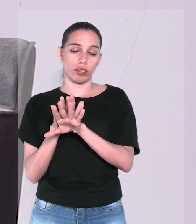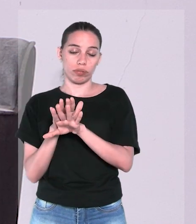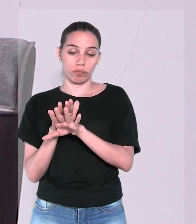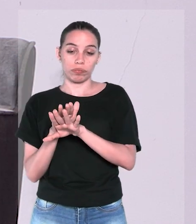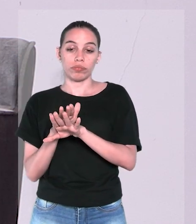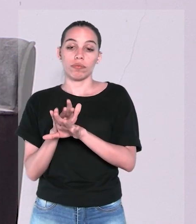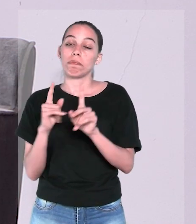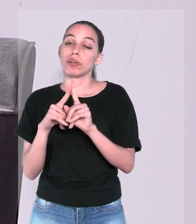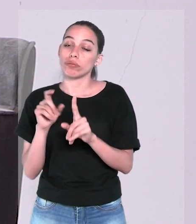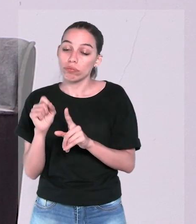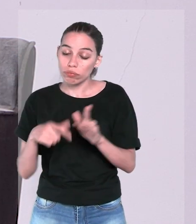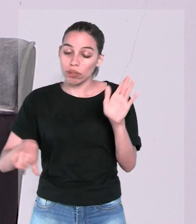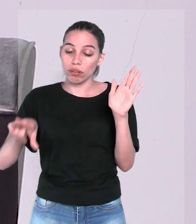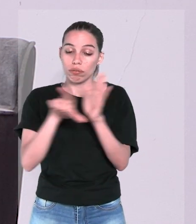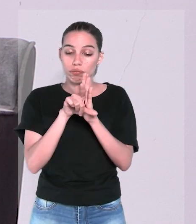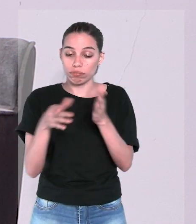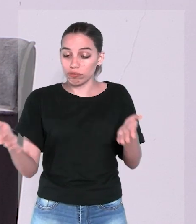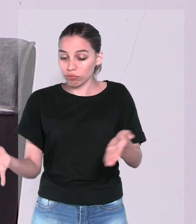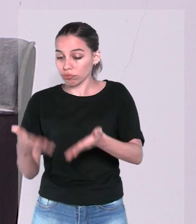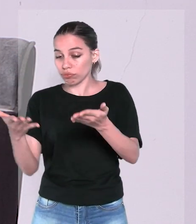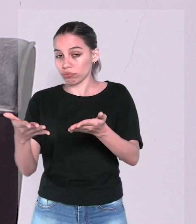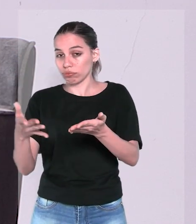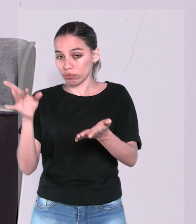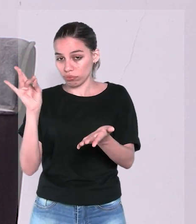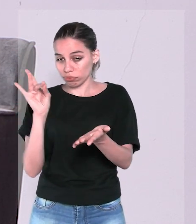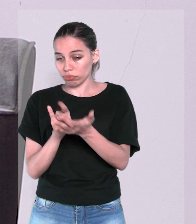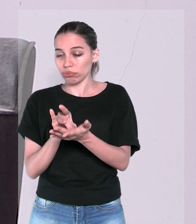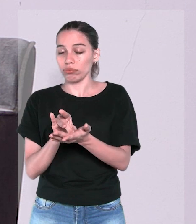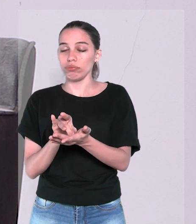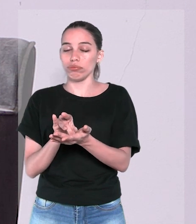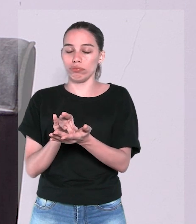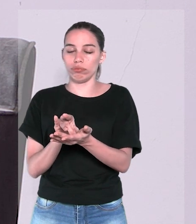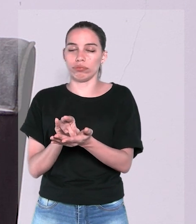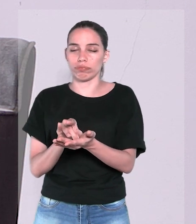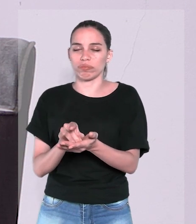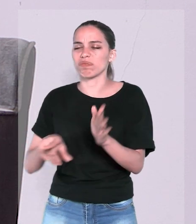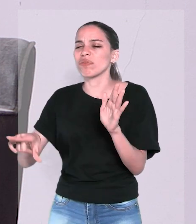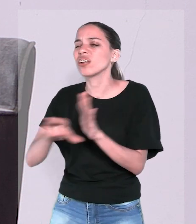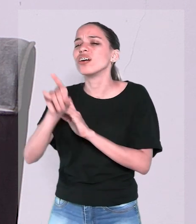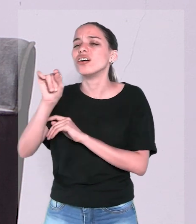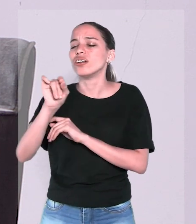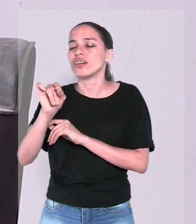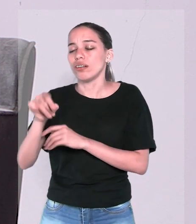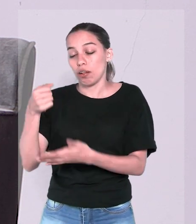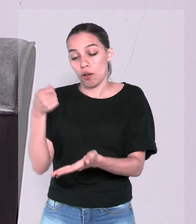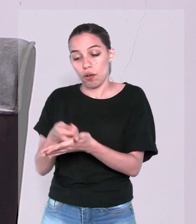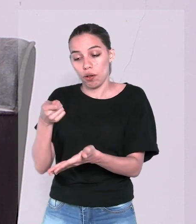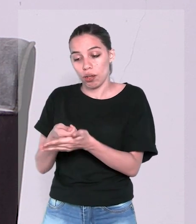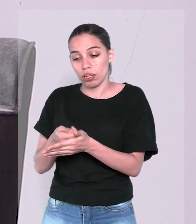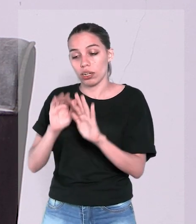em prática a lei que obriga as escolas a colocar no seu currículo a